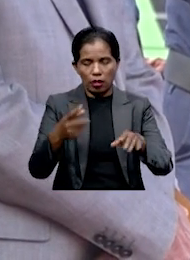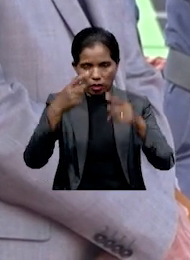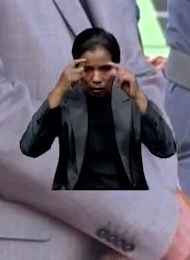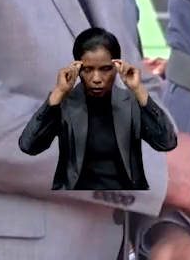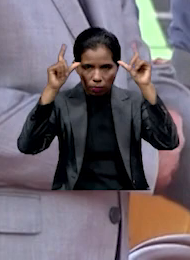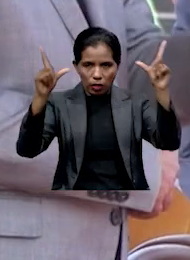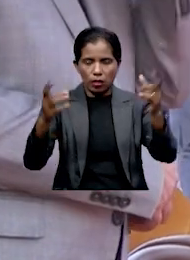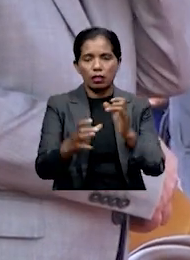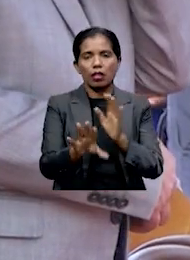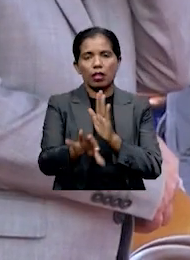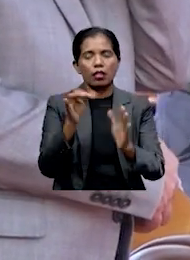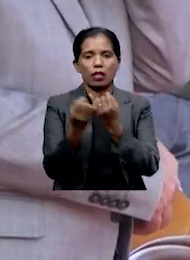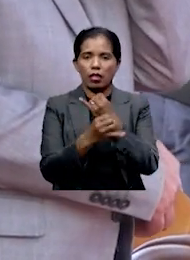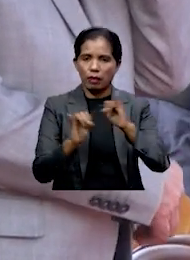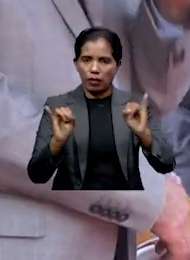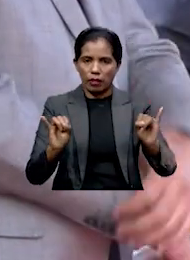Kungrasikan.